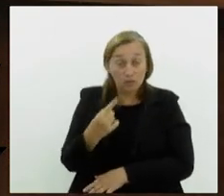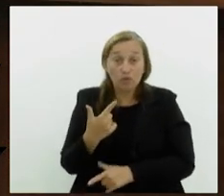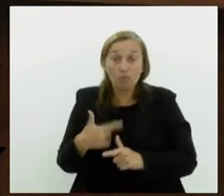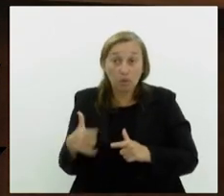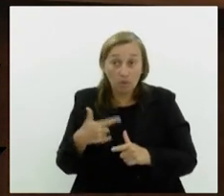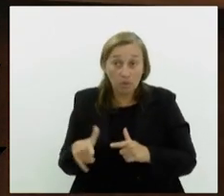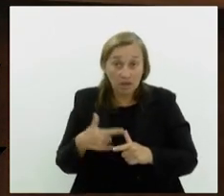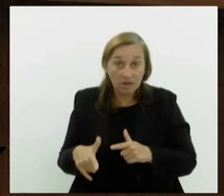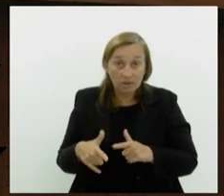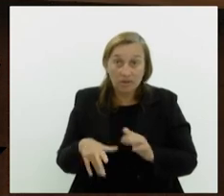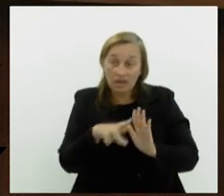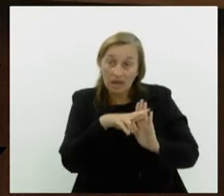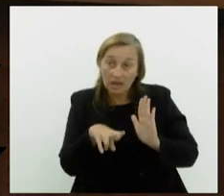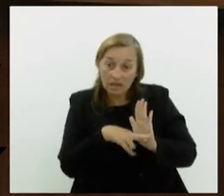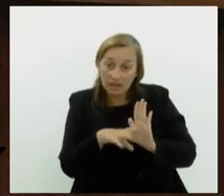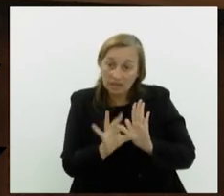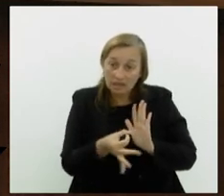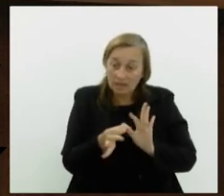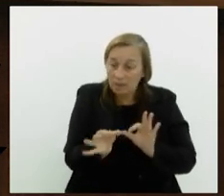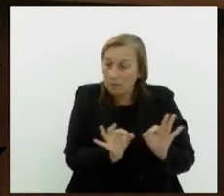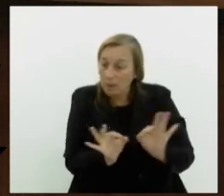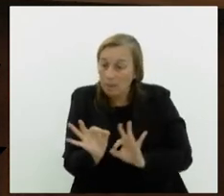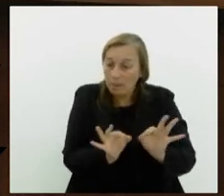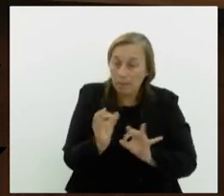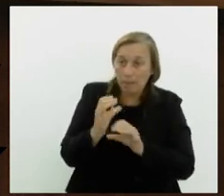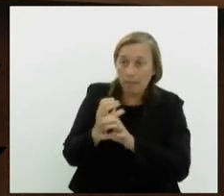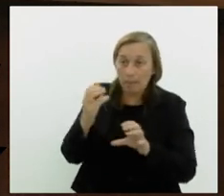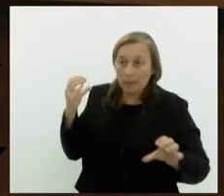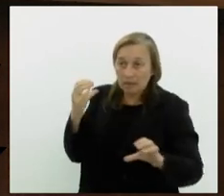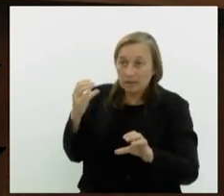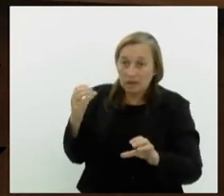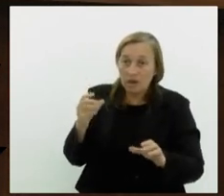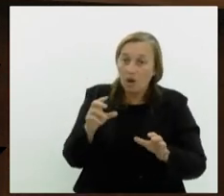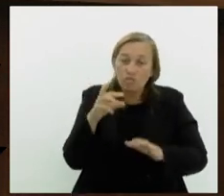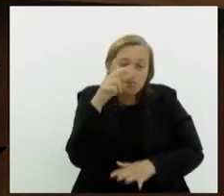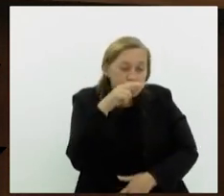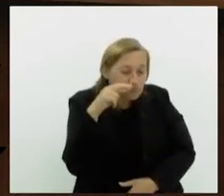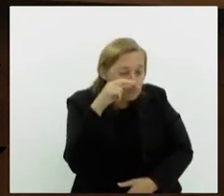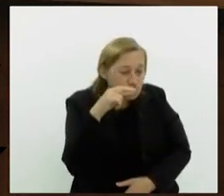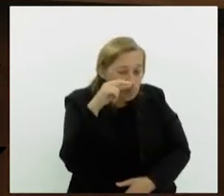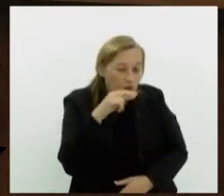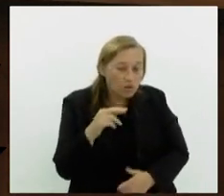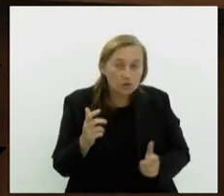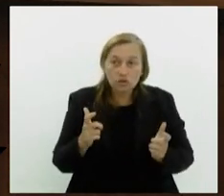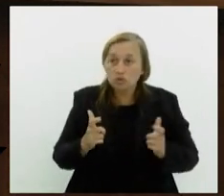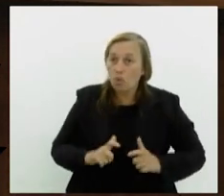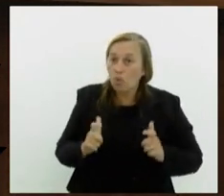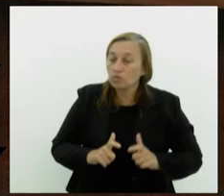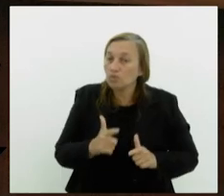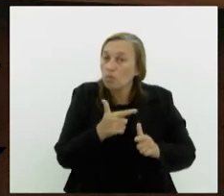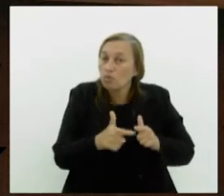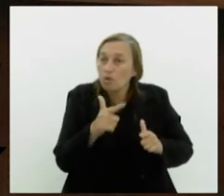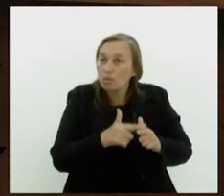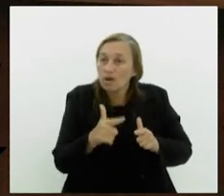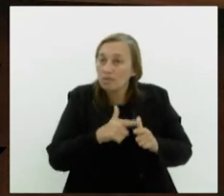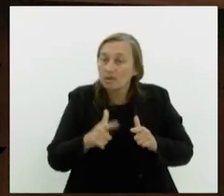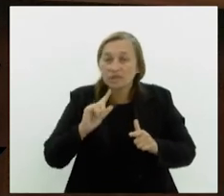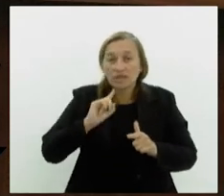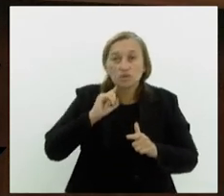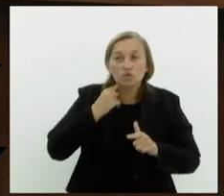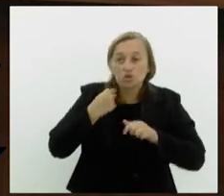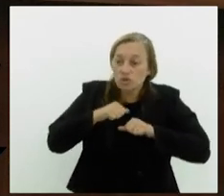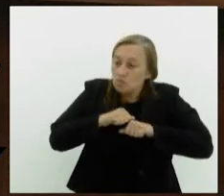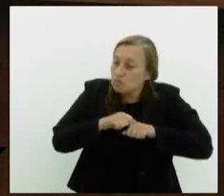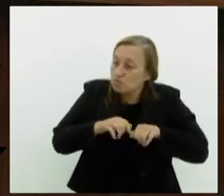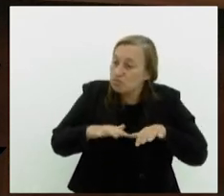adequadas, pertinentes ali, da engenharia, e passou-se a se investigar de onde vinha a poluição causada